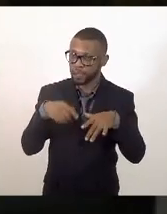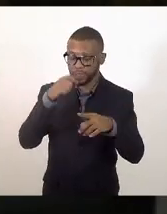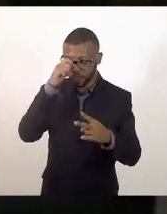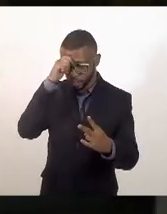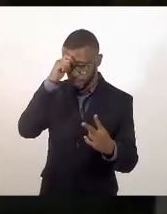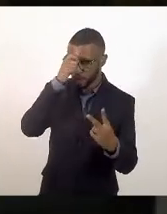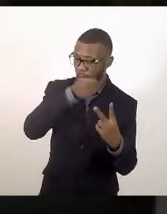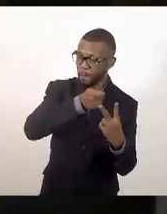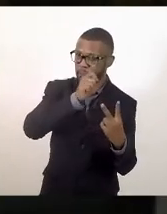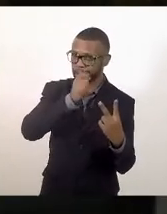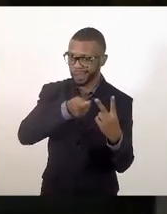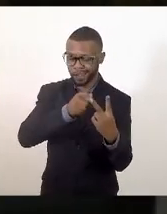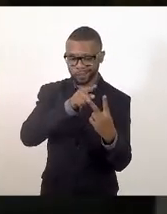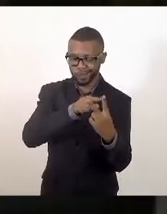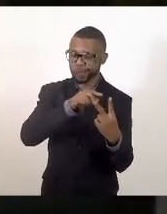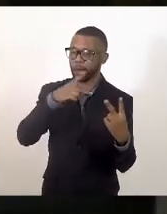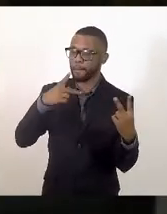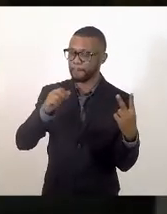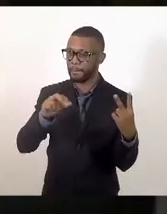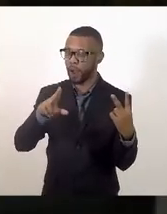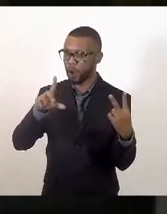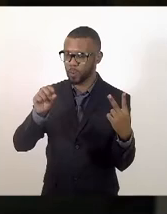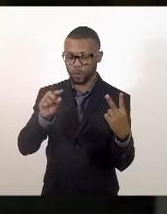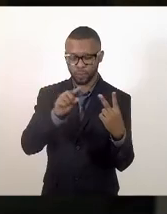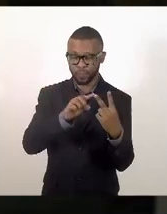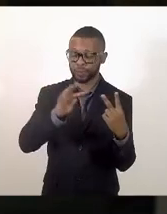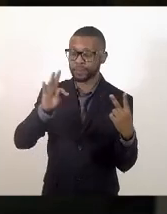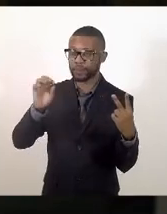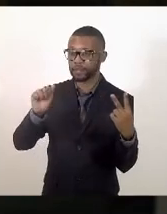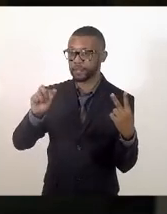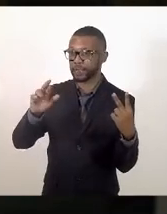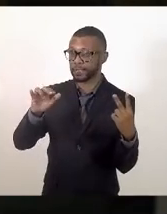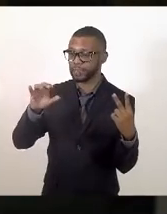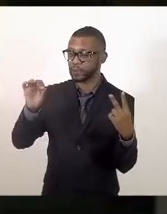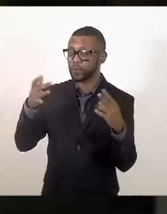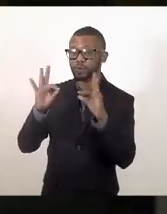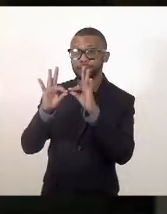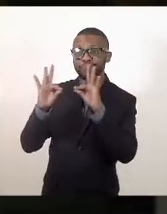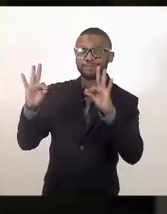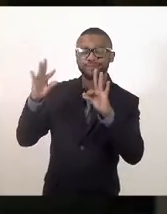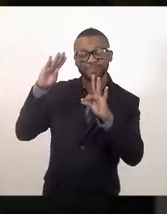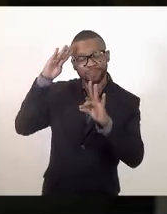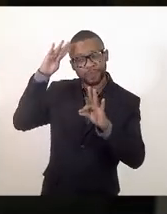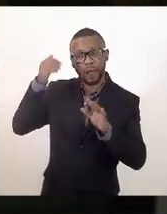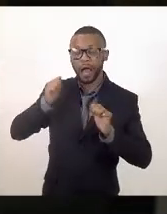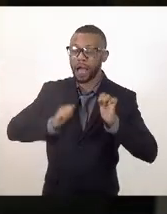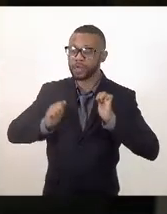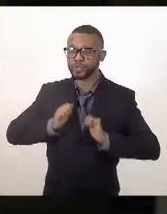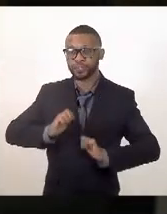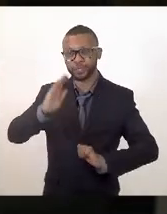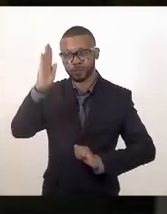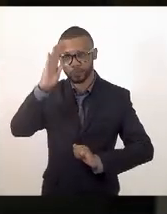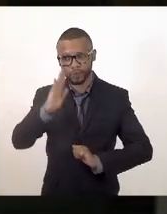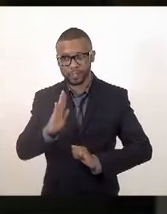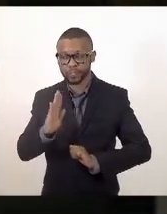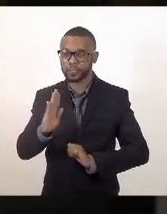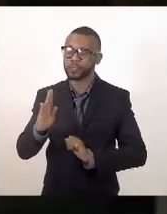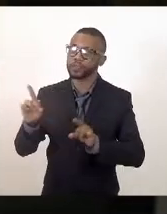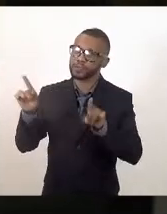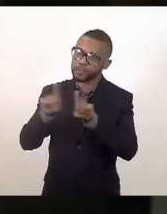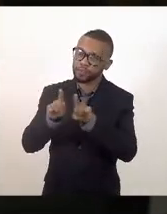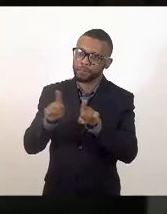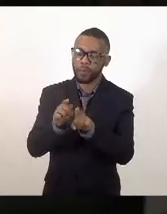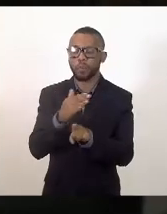José e ao grande Tarcísio Meira, lembrando a frase de outro grande artista brasileiro, que o Brasil também perdeu com